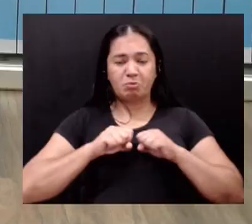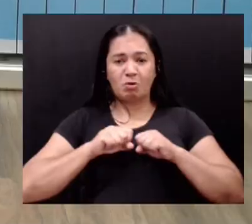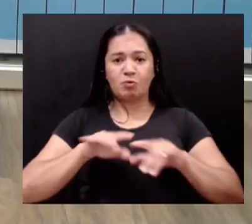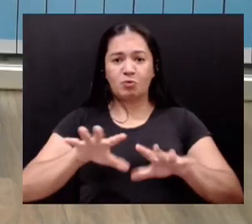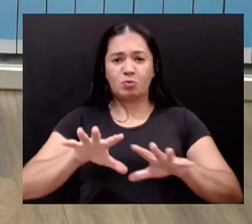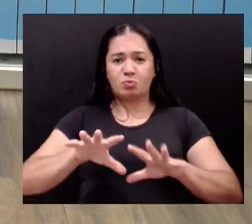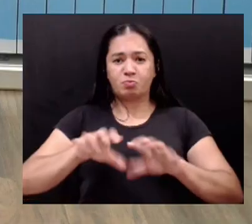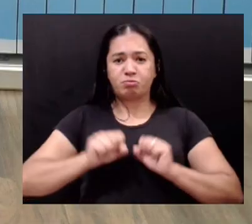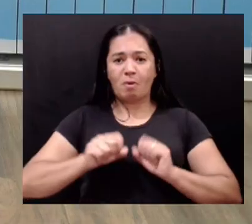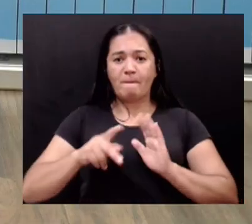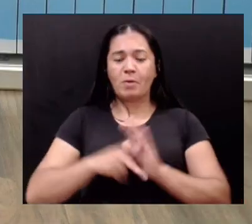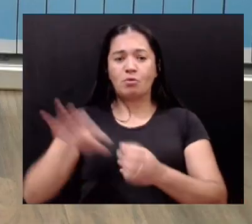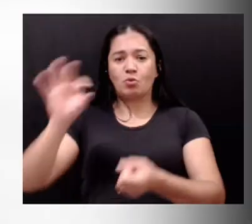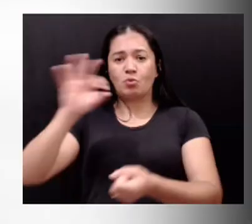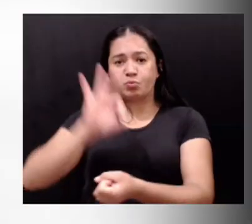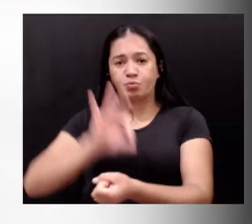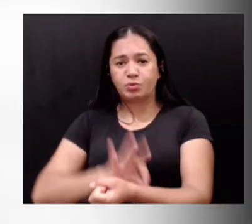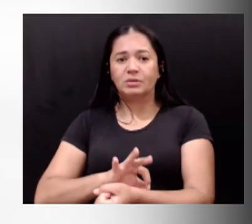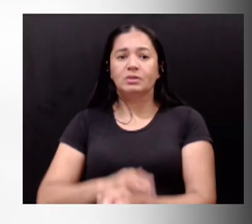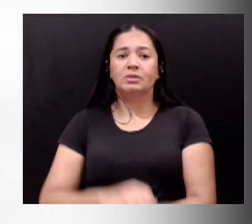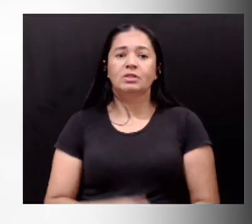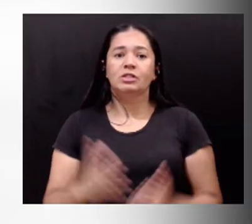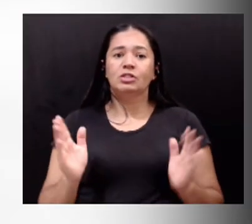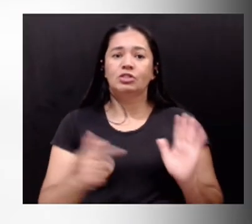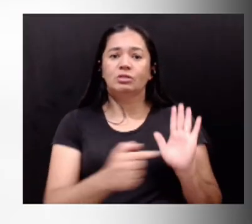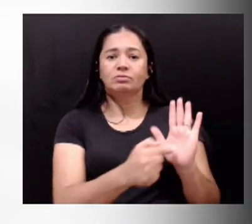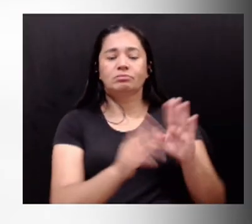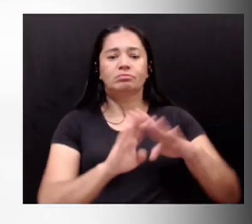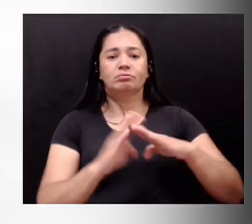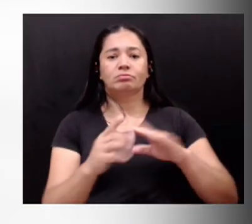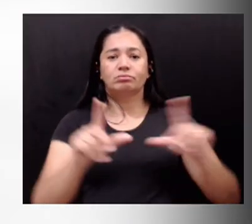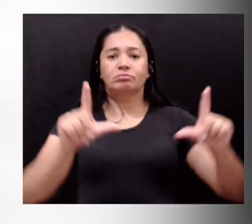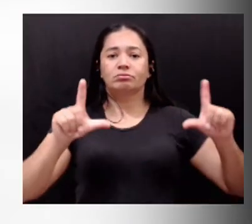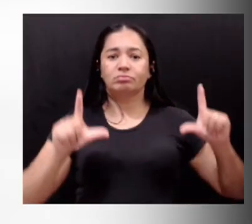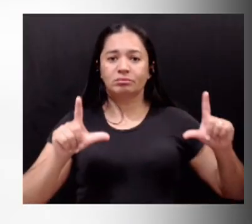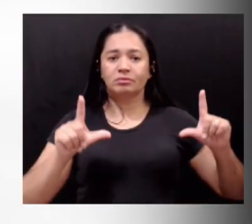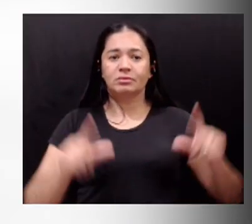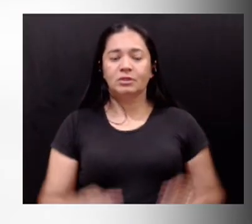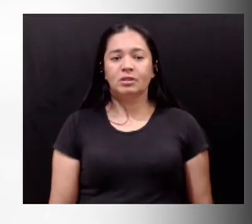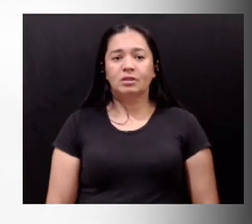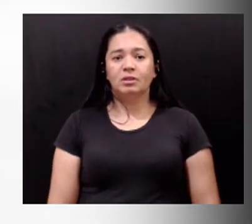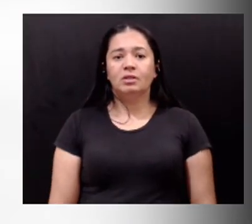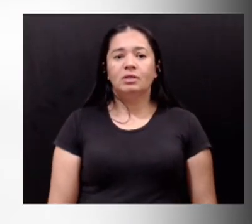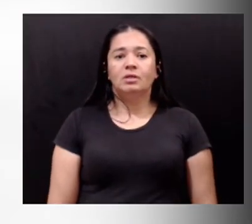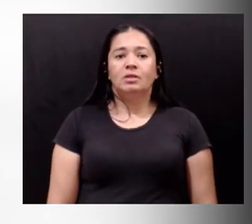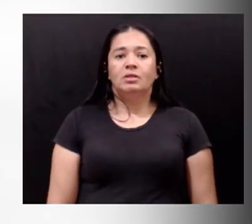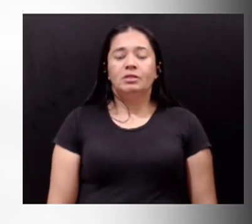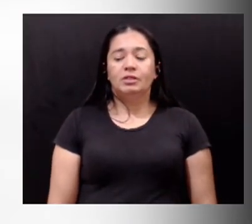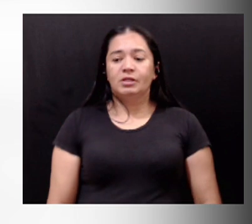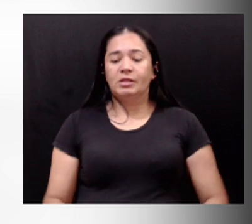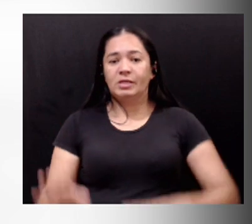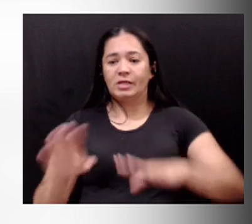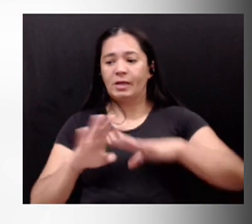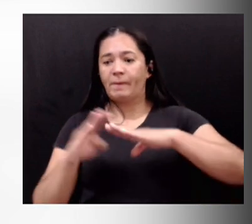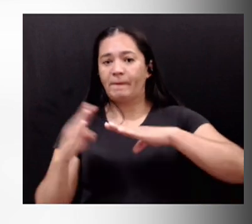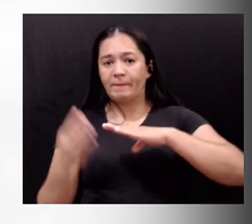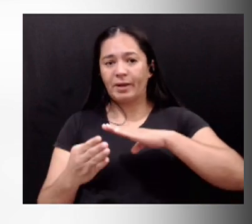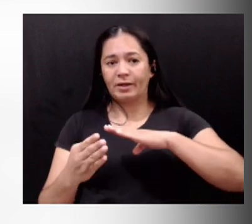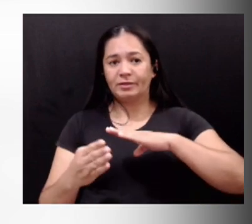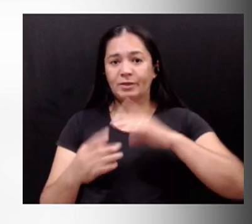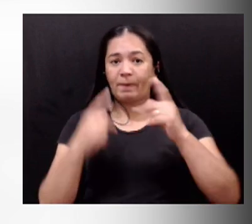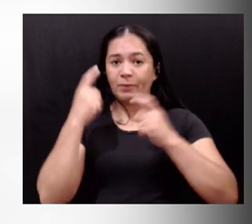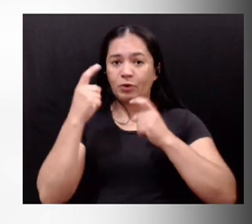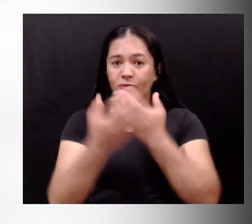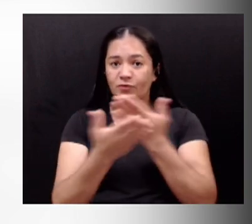Olha só, já está aqui na minha tela, então nós vamos acompanhar aqui, Região leste de Campinas, preocupa você que mora no